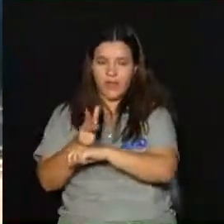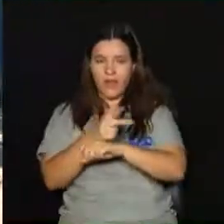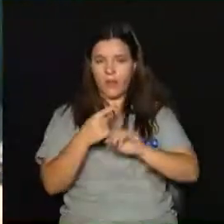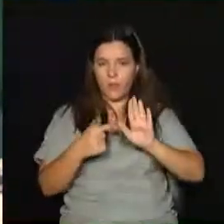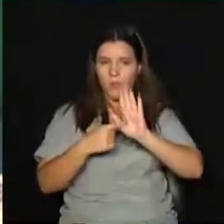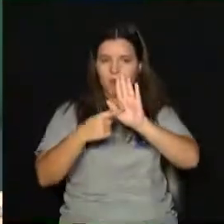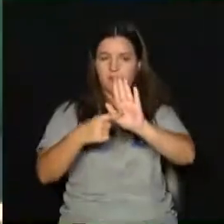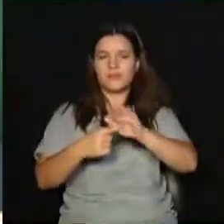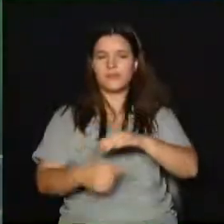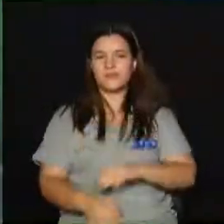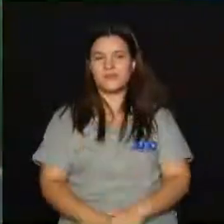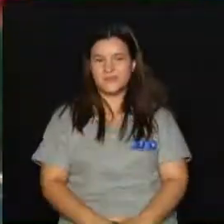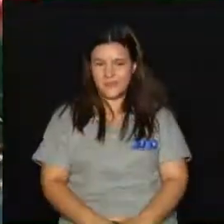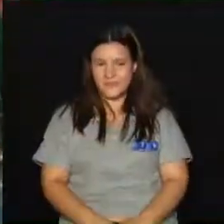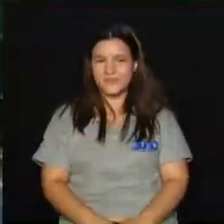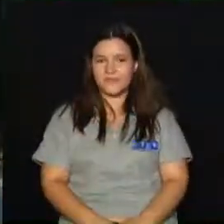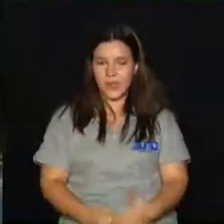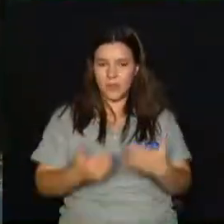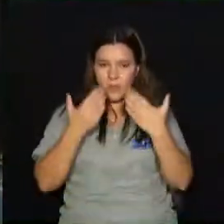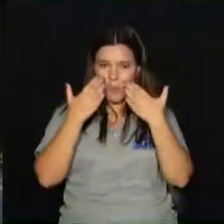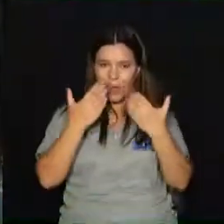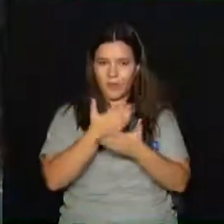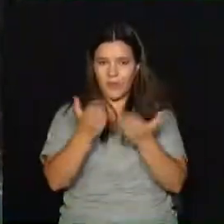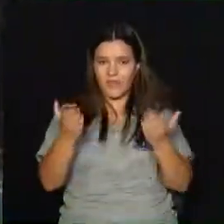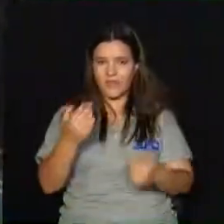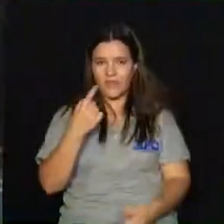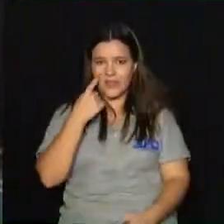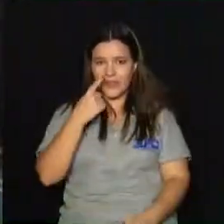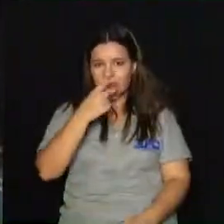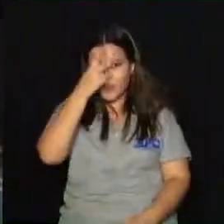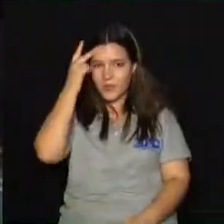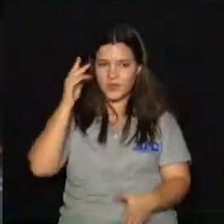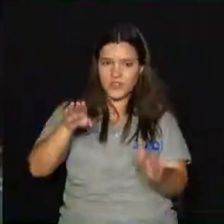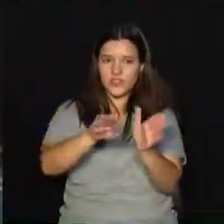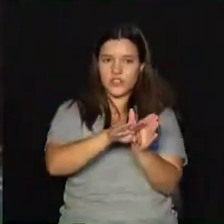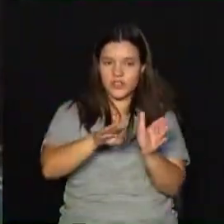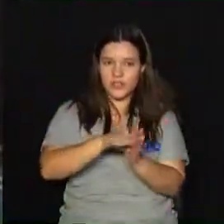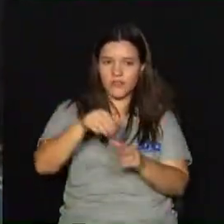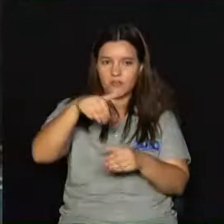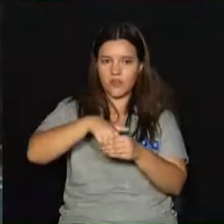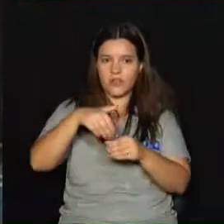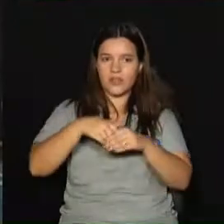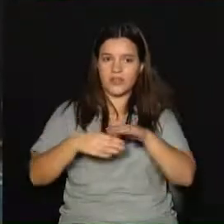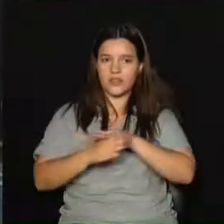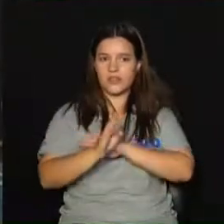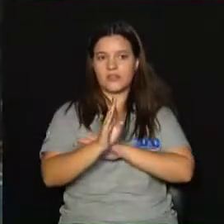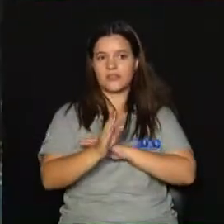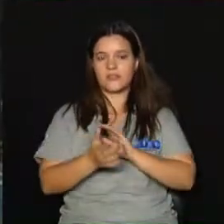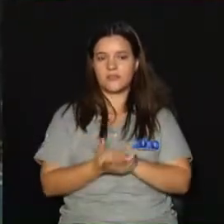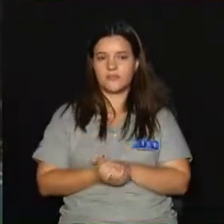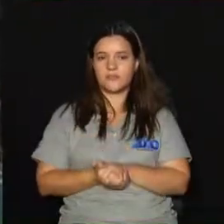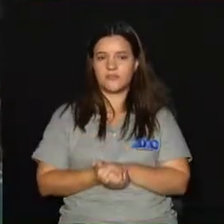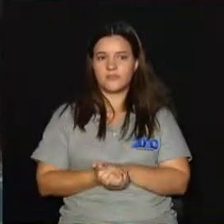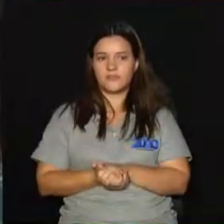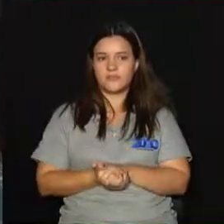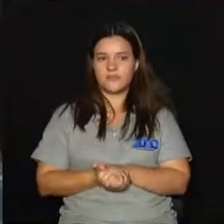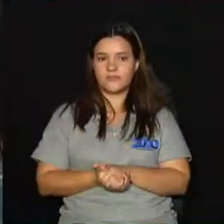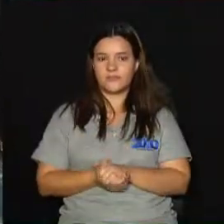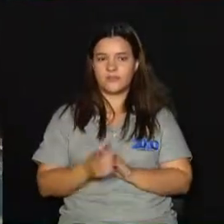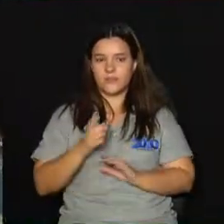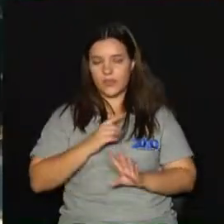nosso repórter cinematográfico, está mostrando essa movimentação de entrada. O pessoal fez até um corredor